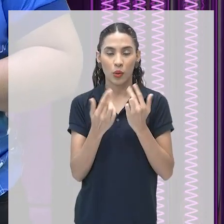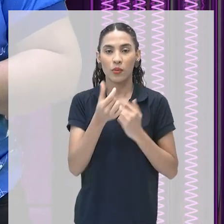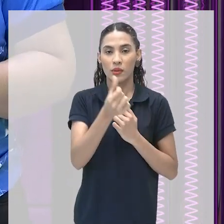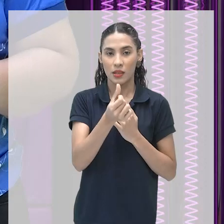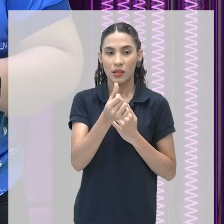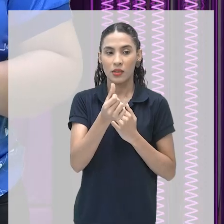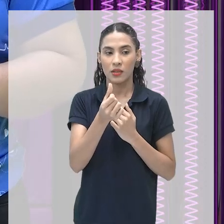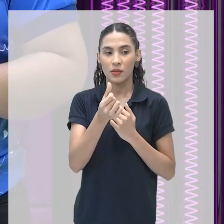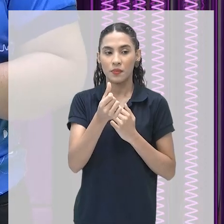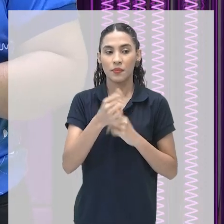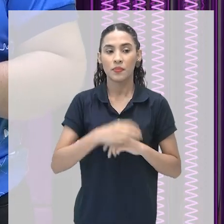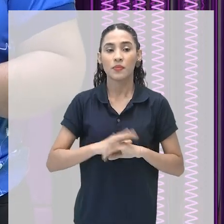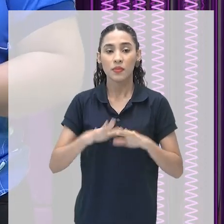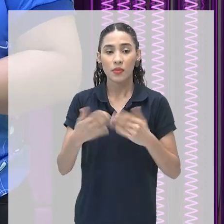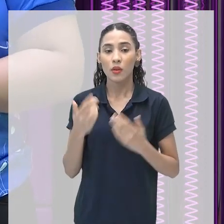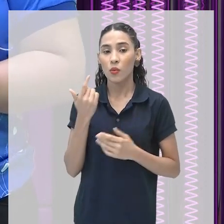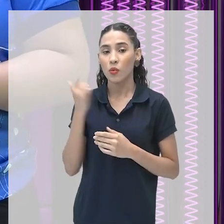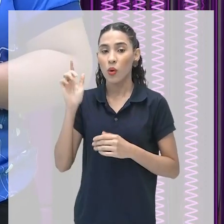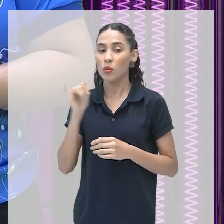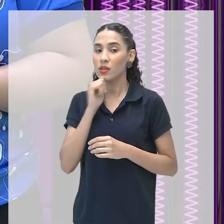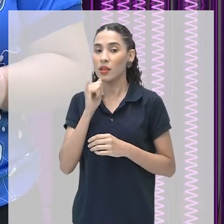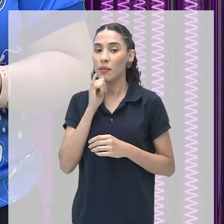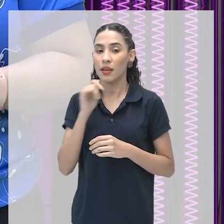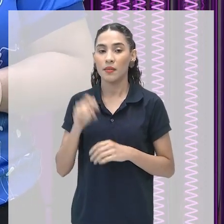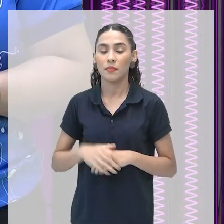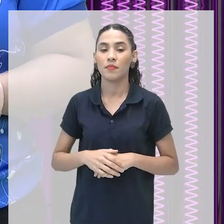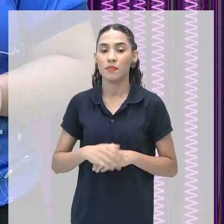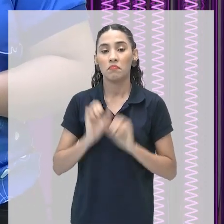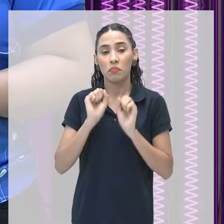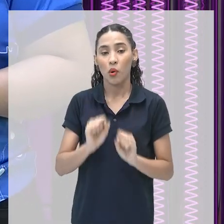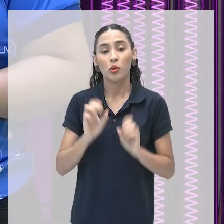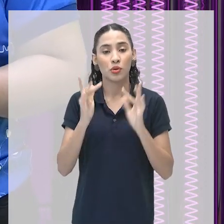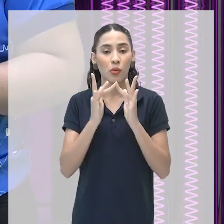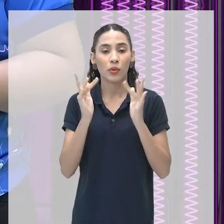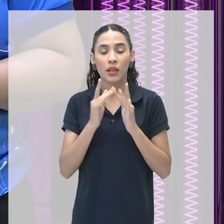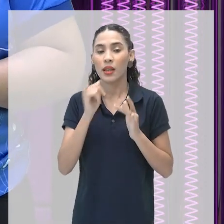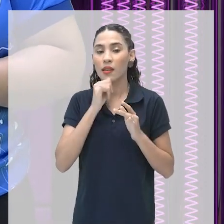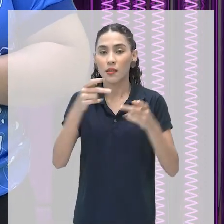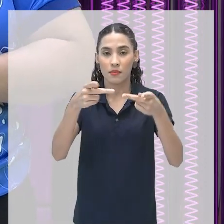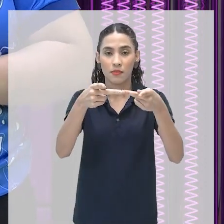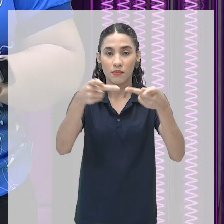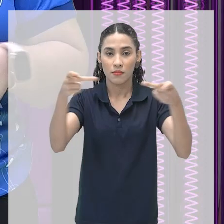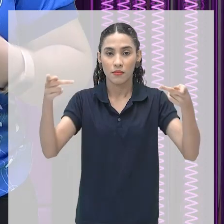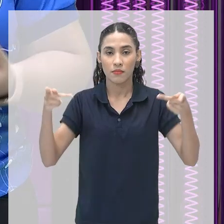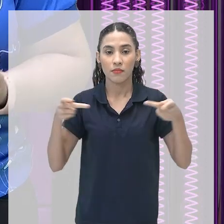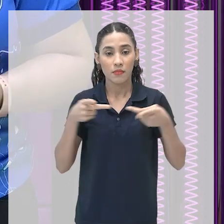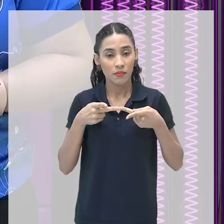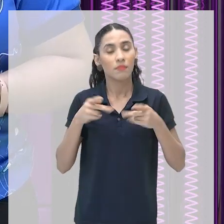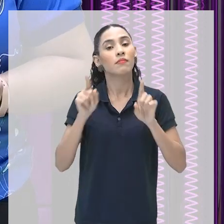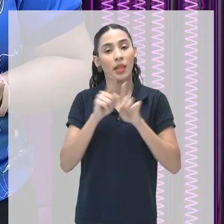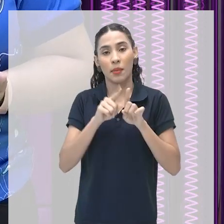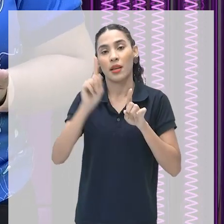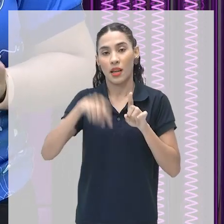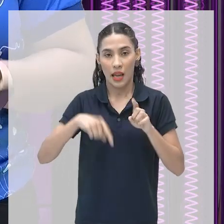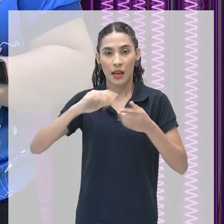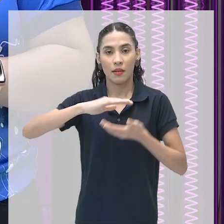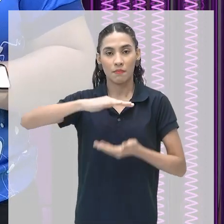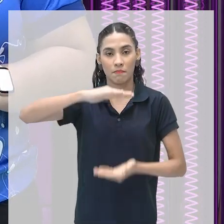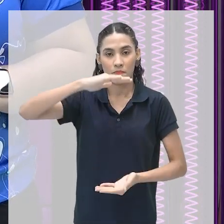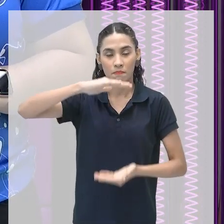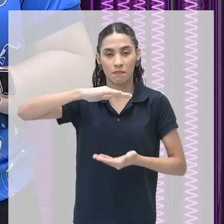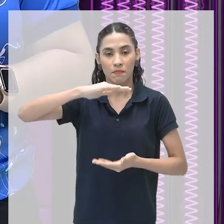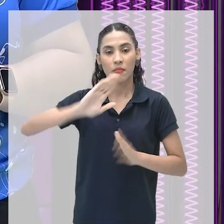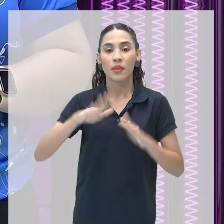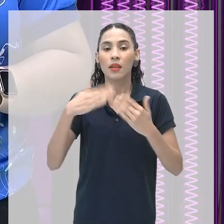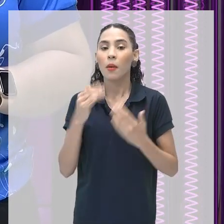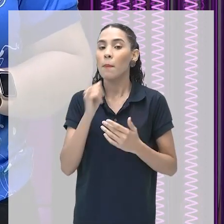são iguais. Aí, outros prismas aqui que a gente pode ter também no dia a dia. Olha só, essa caixa de pizza, ela também é um prisma, né? Vejam aí